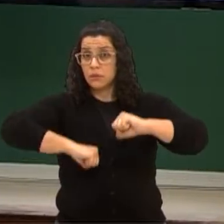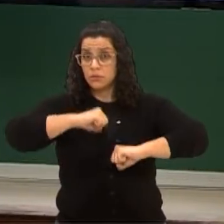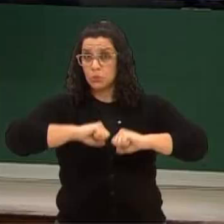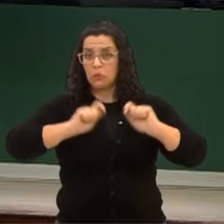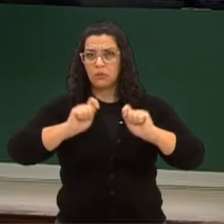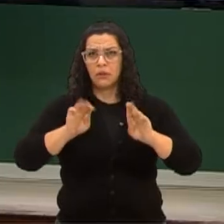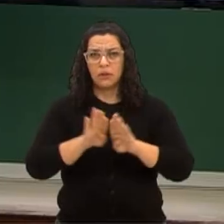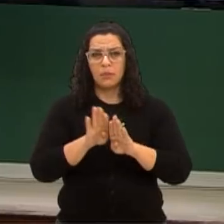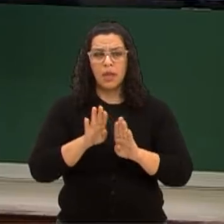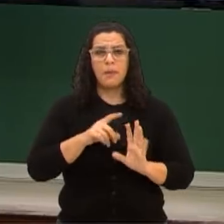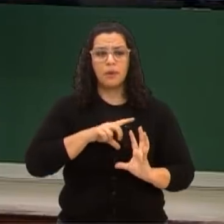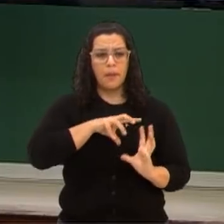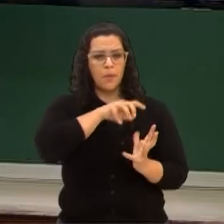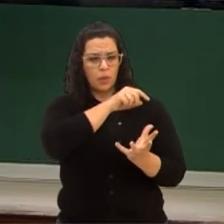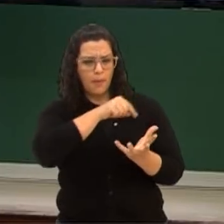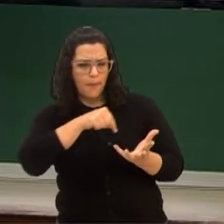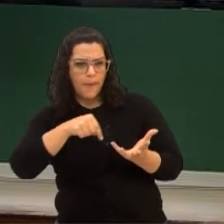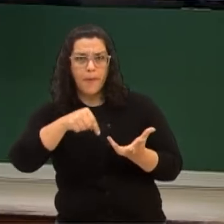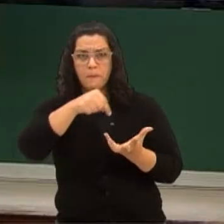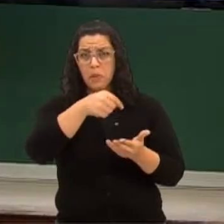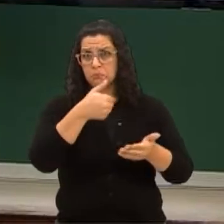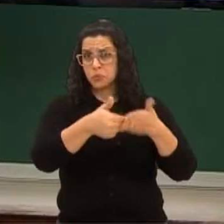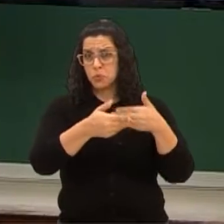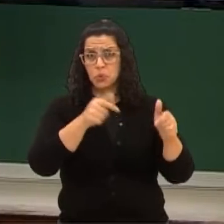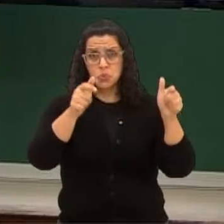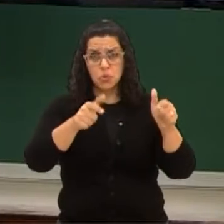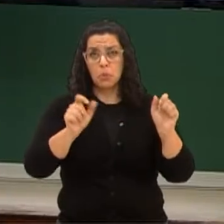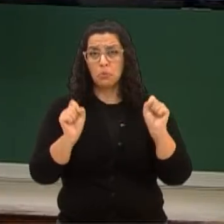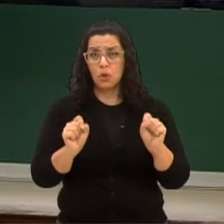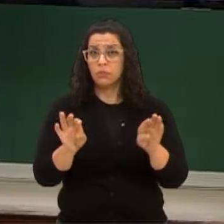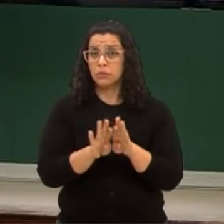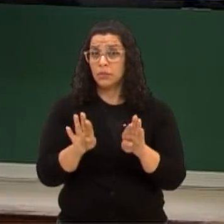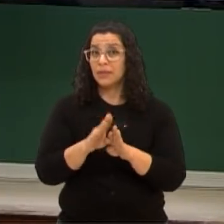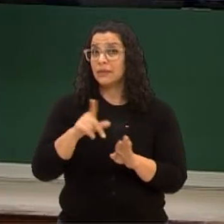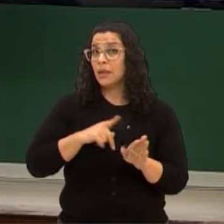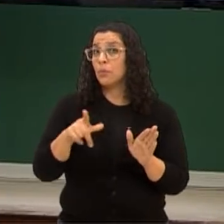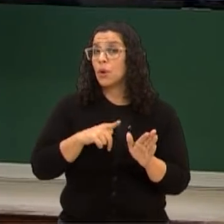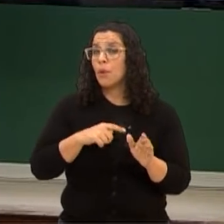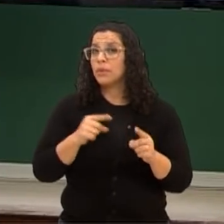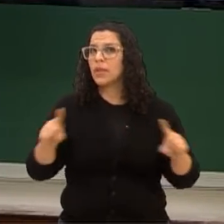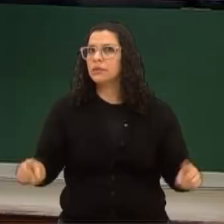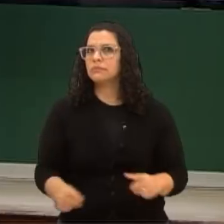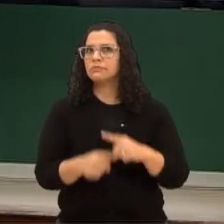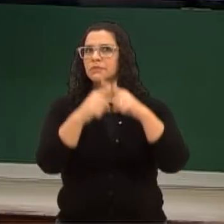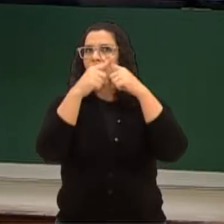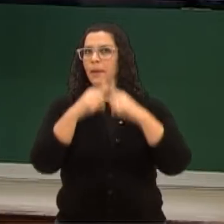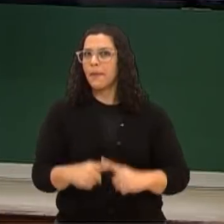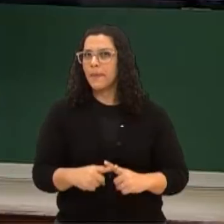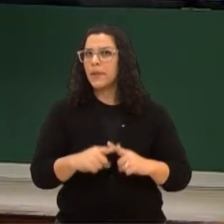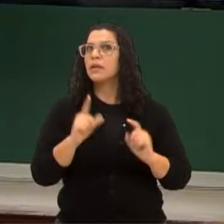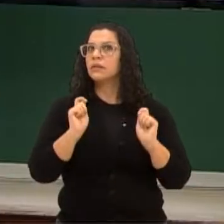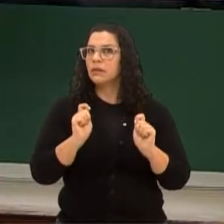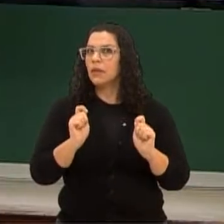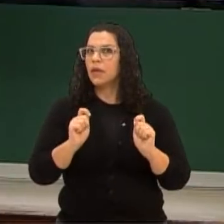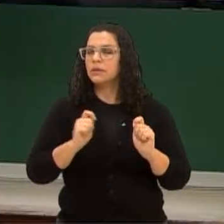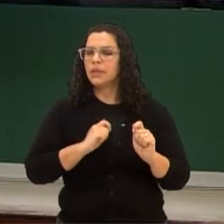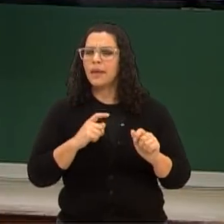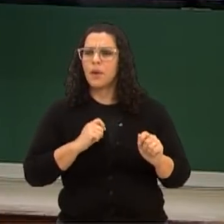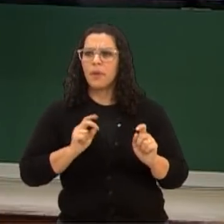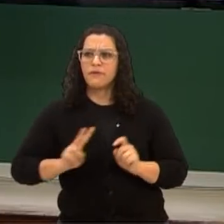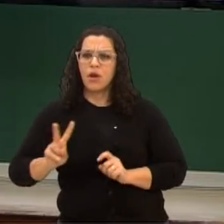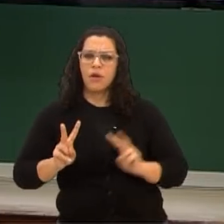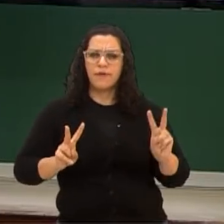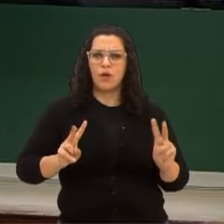elas podem estar instaladas em qualquer país do mundo, vai gerar uma certa competição, uma certa